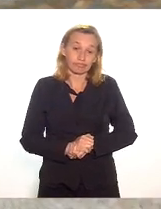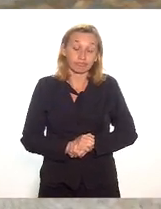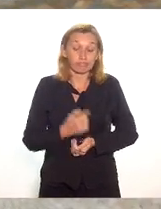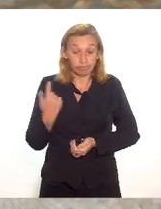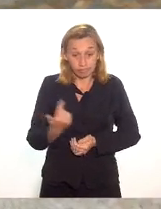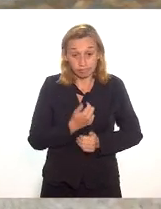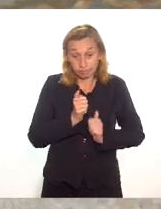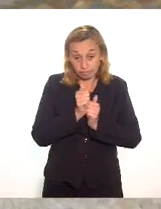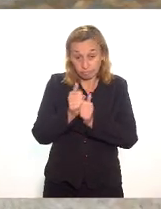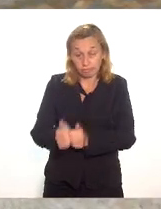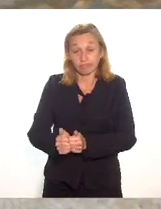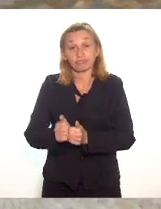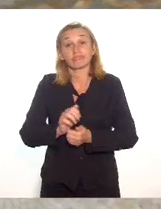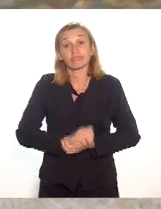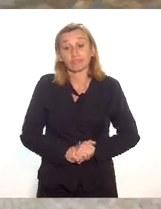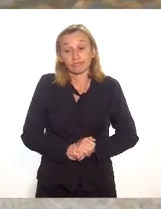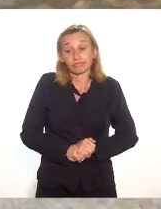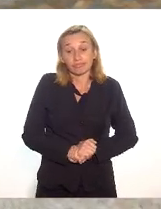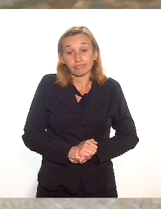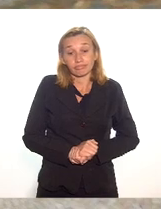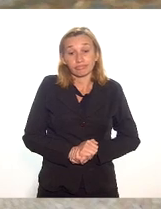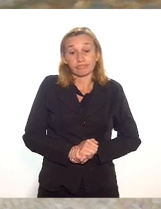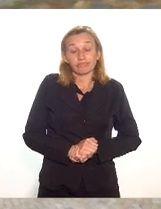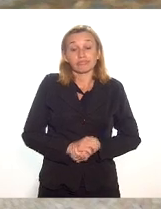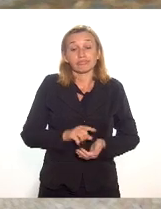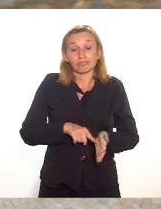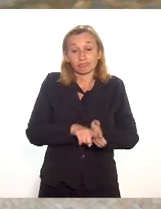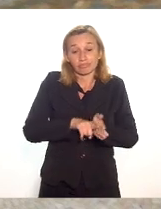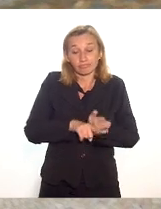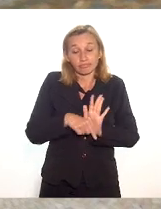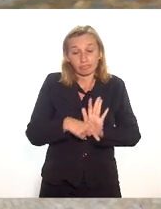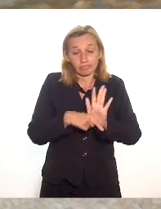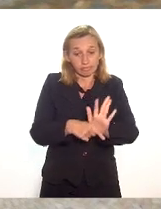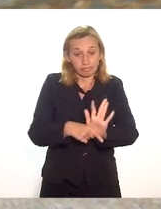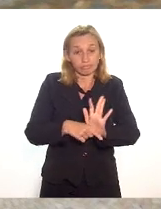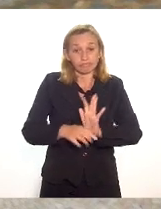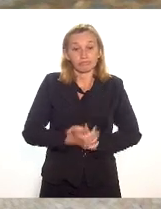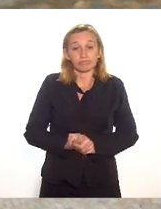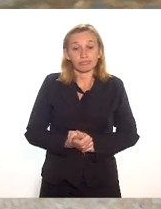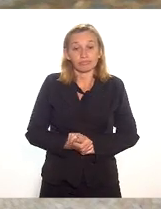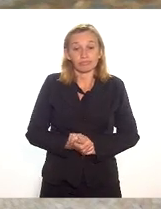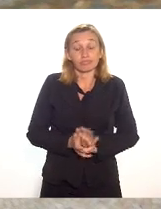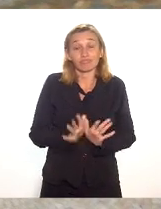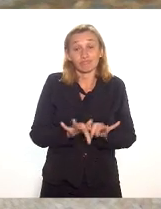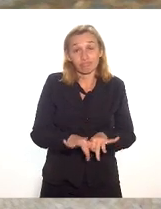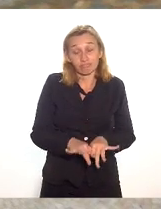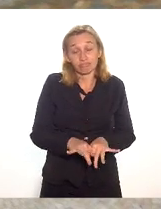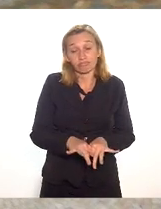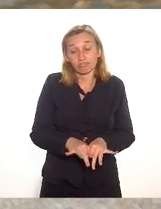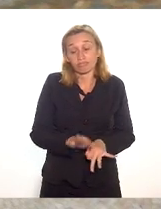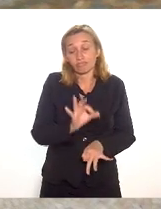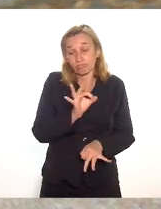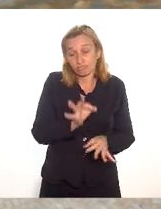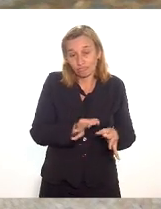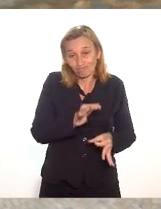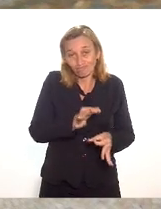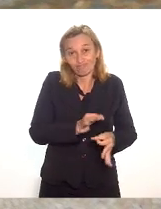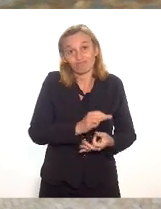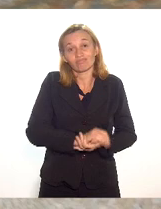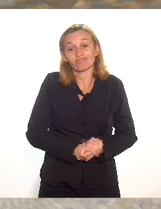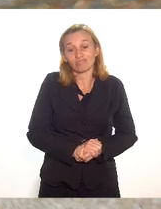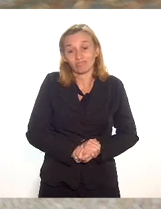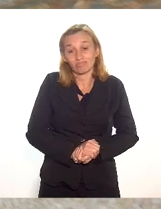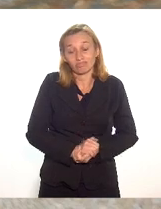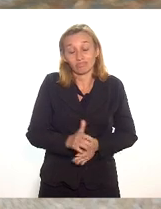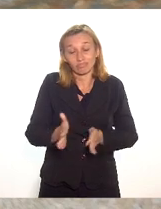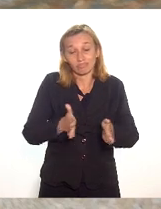acompanhou e o regime de recuperação fiscal, ele terminou justamente